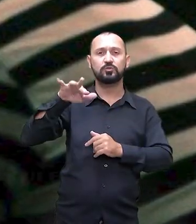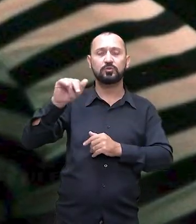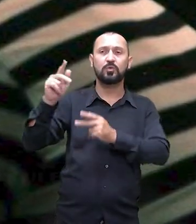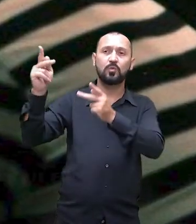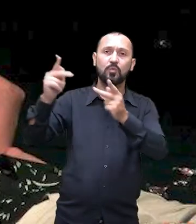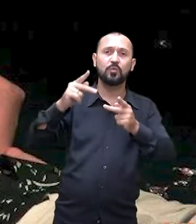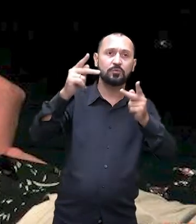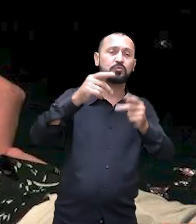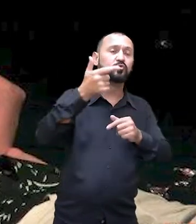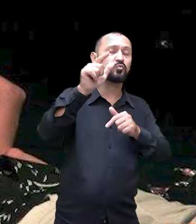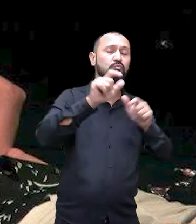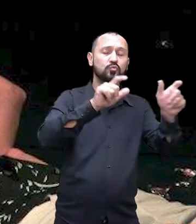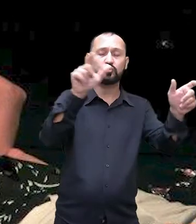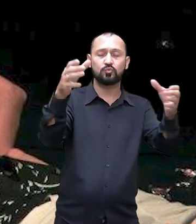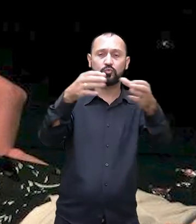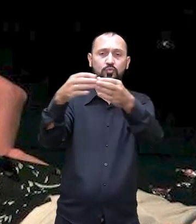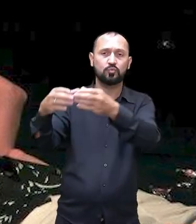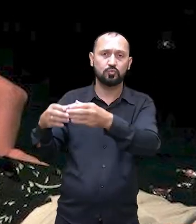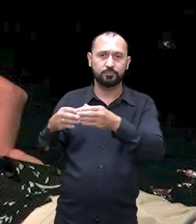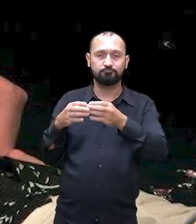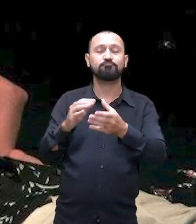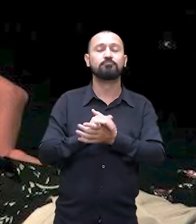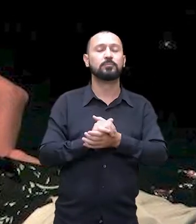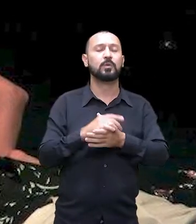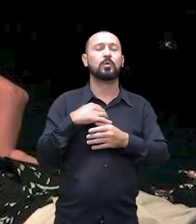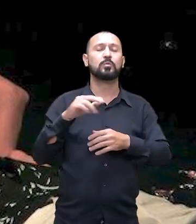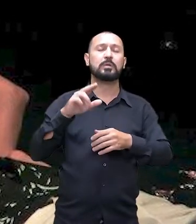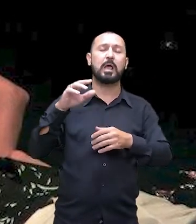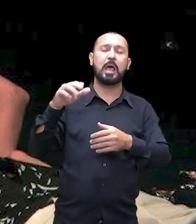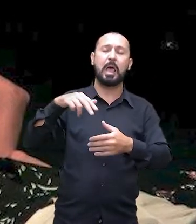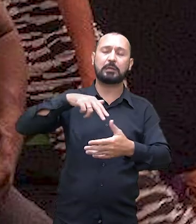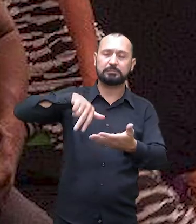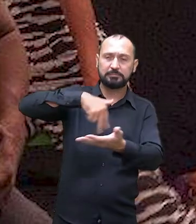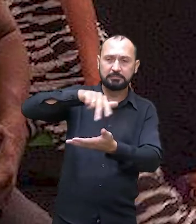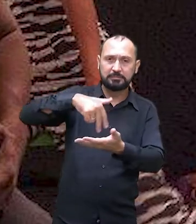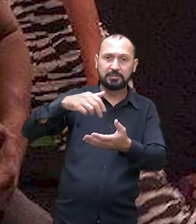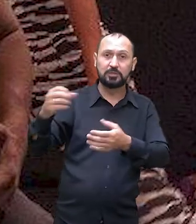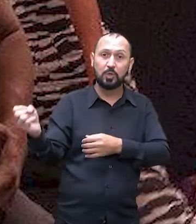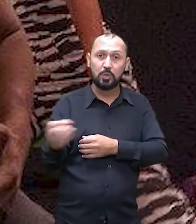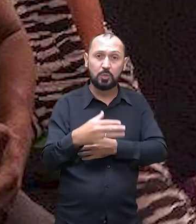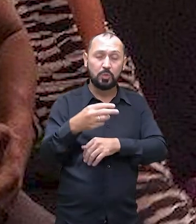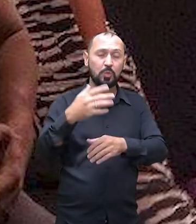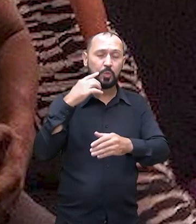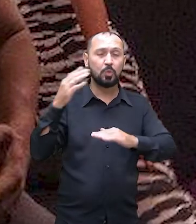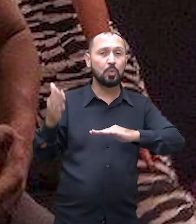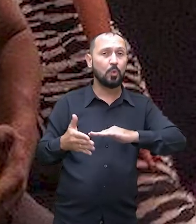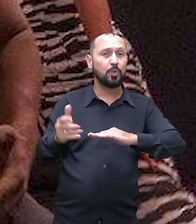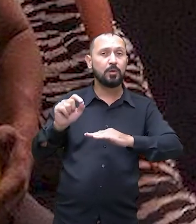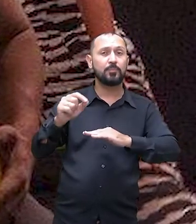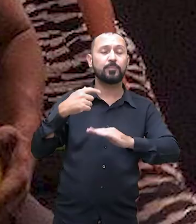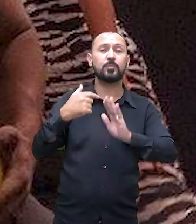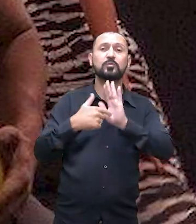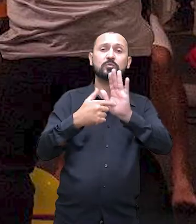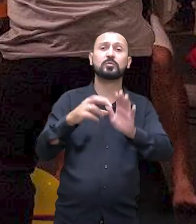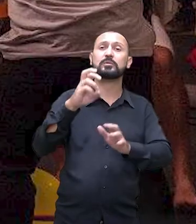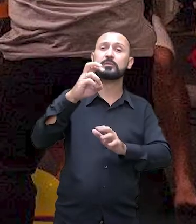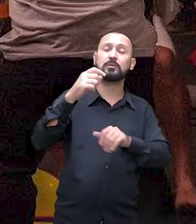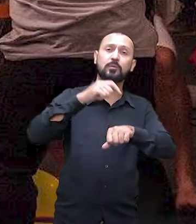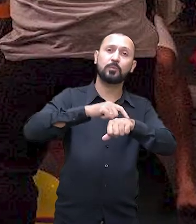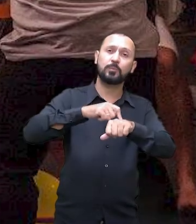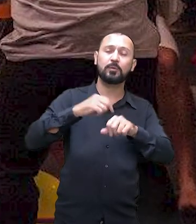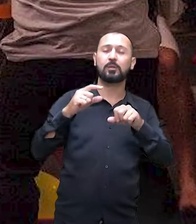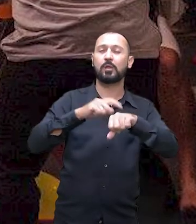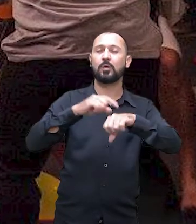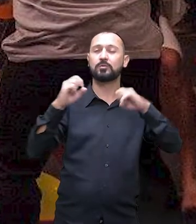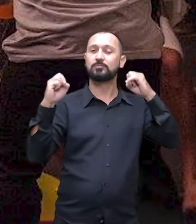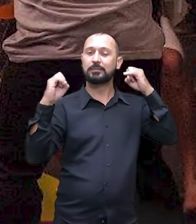paquera. No ano seguinte, a companhia circulou com a atração por Dourados, Ponta Porã e Sidrolândia, novamente